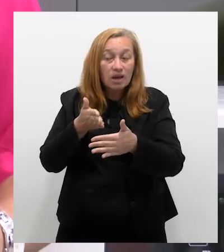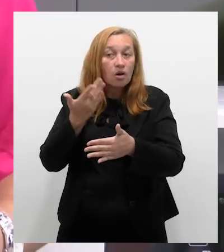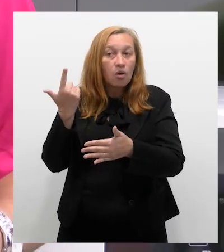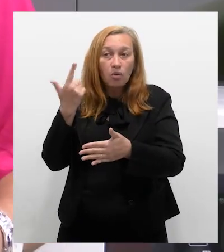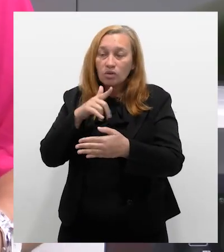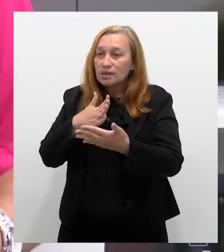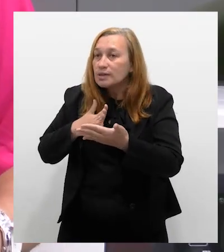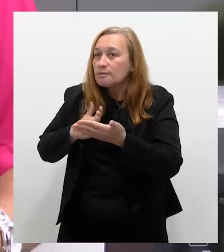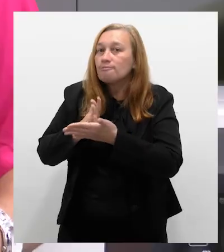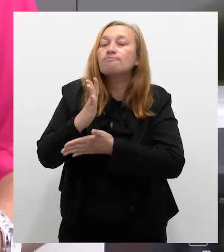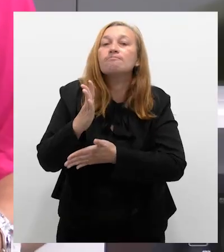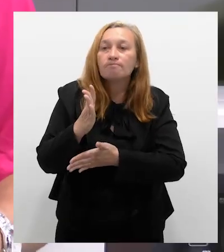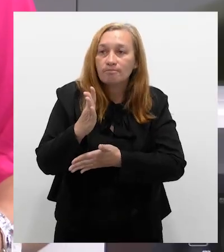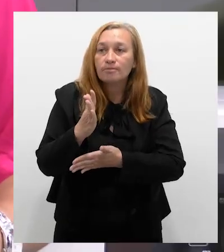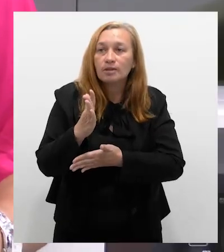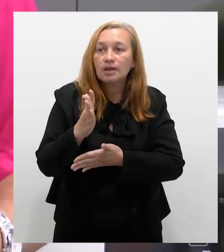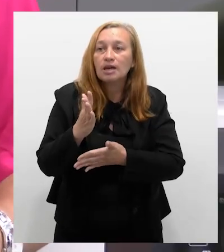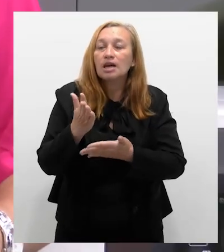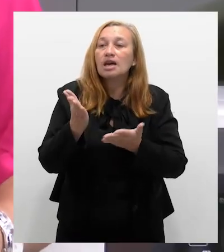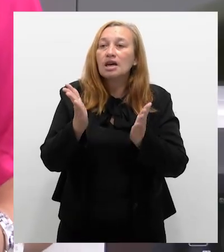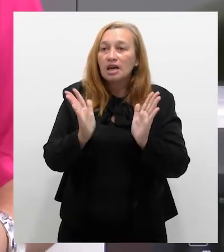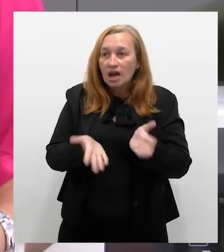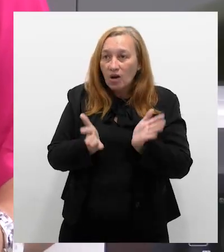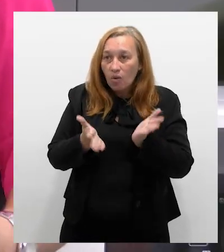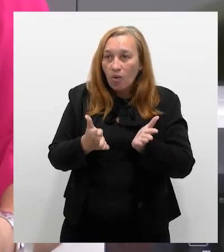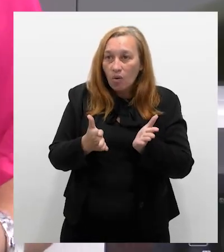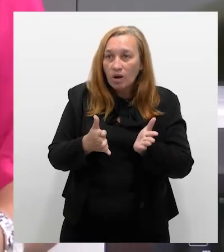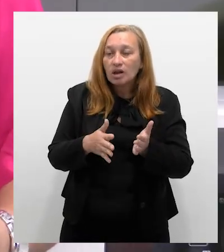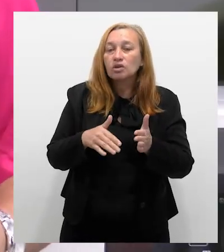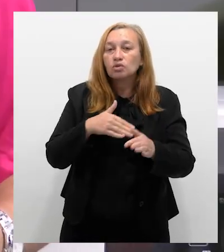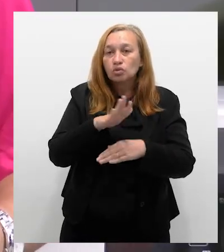barreira, esse Exato. muro, furou essa bolha e a galera